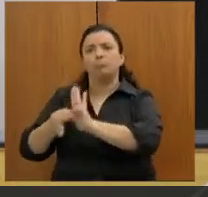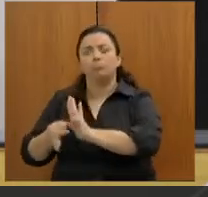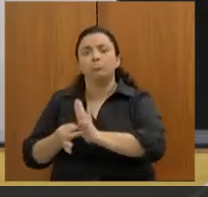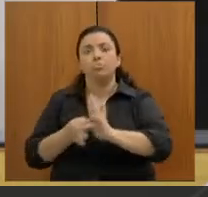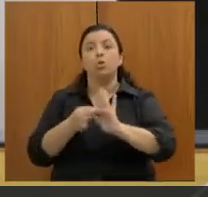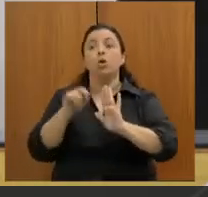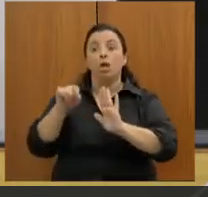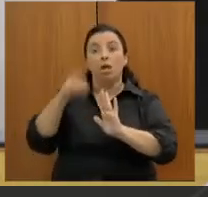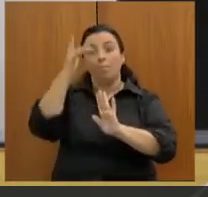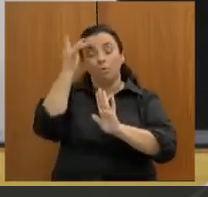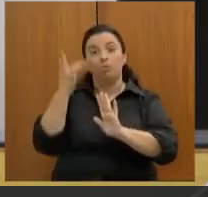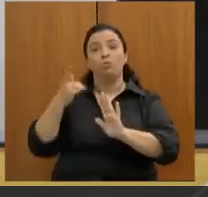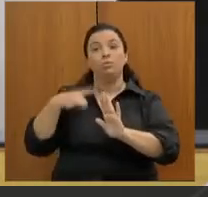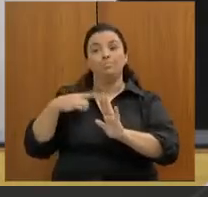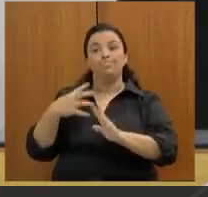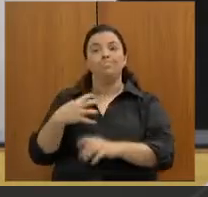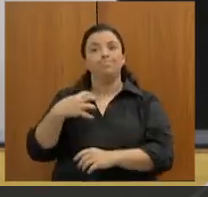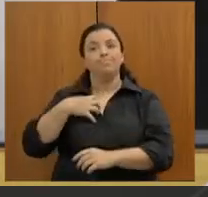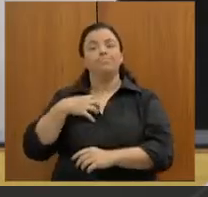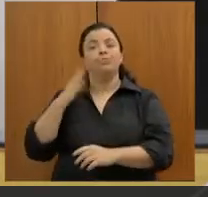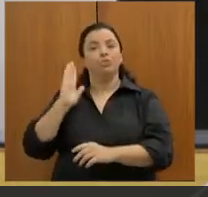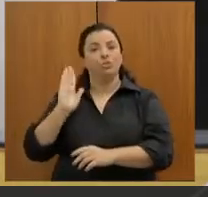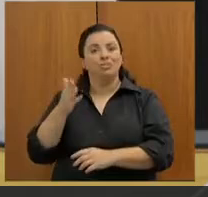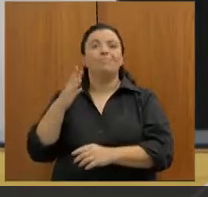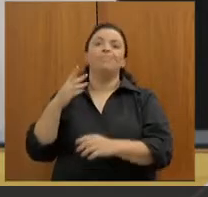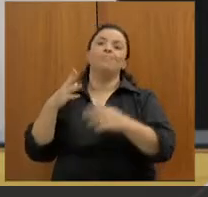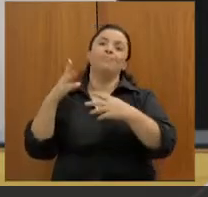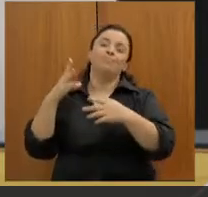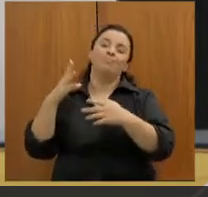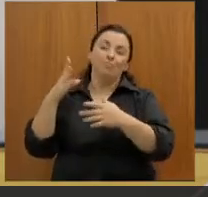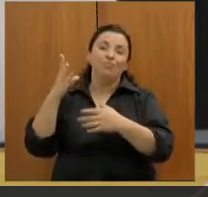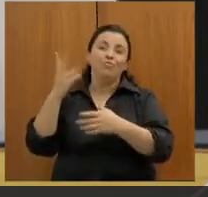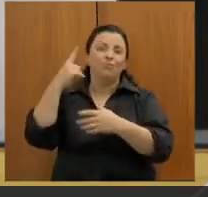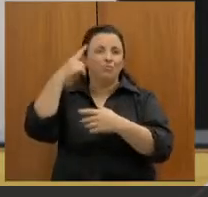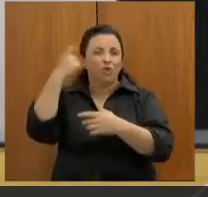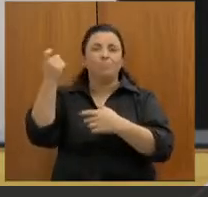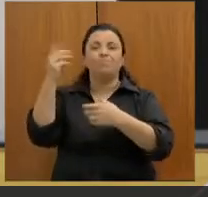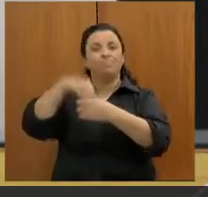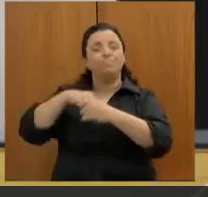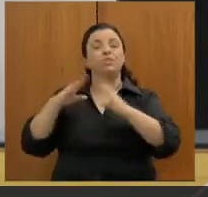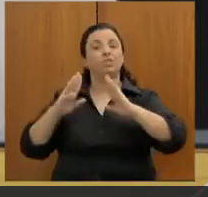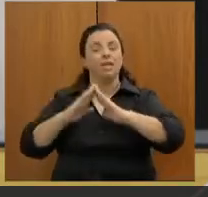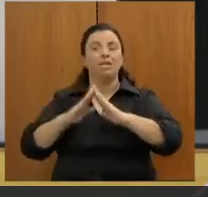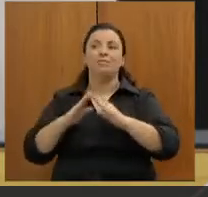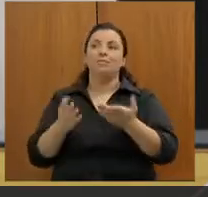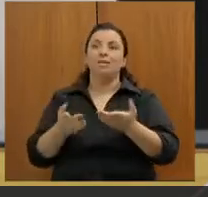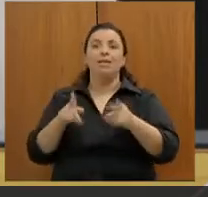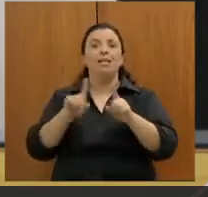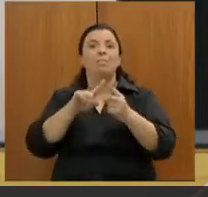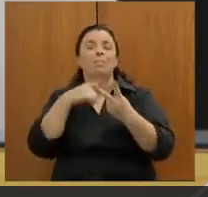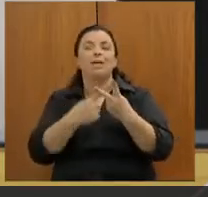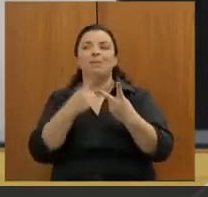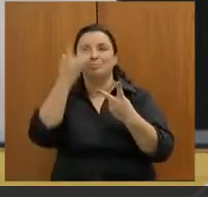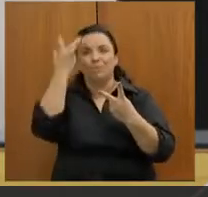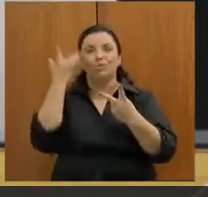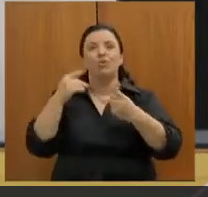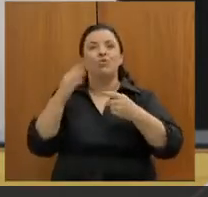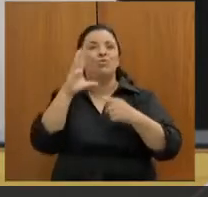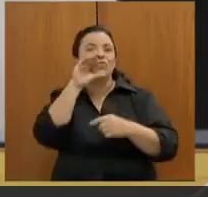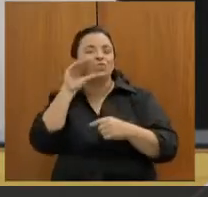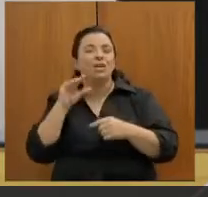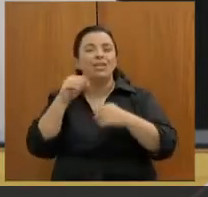vivem convivem com a realidade da violência doméstica servidores aqui da Assembleia Legislativa de Minas que também